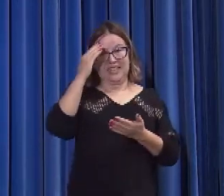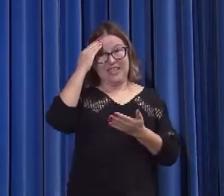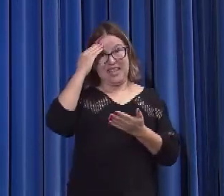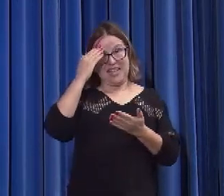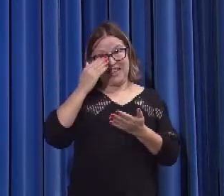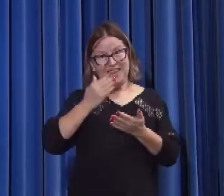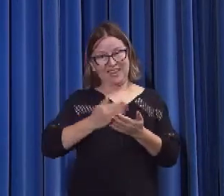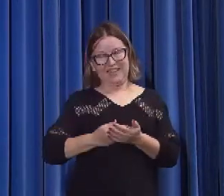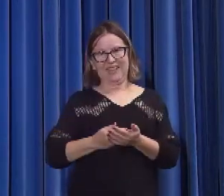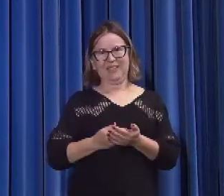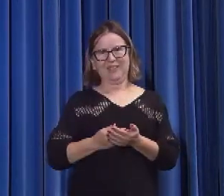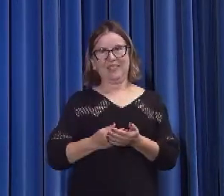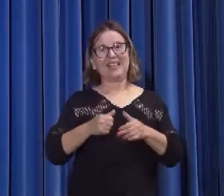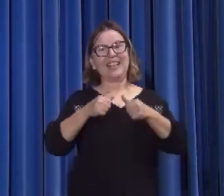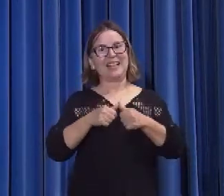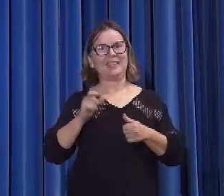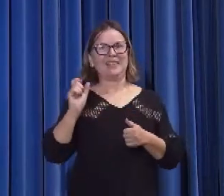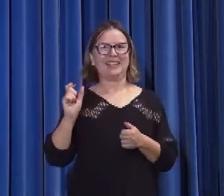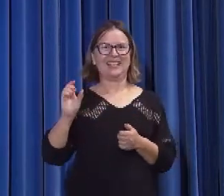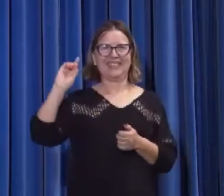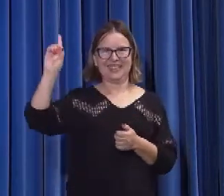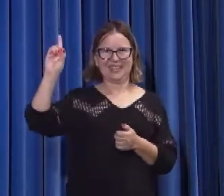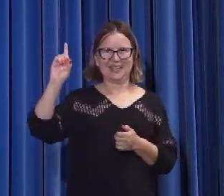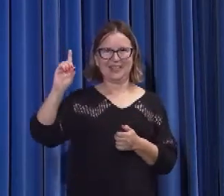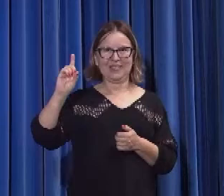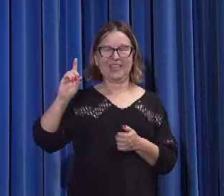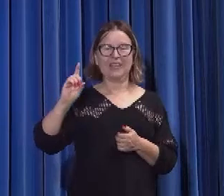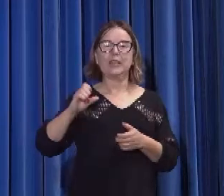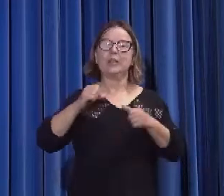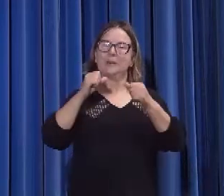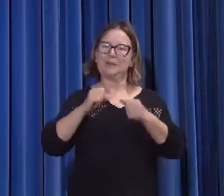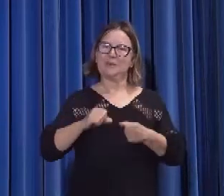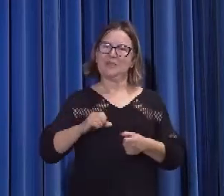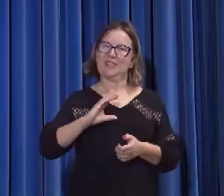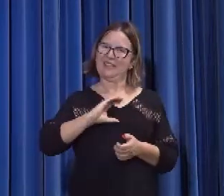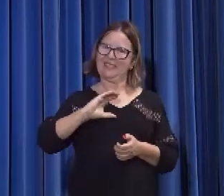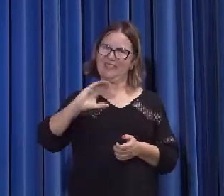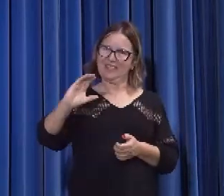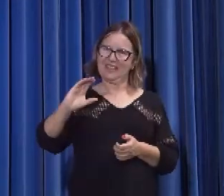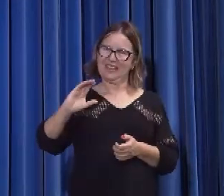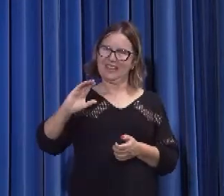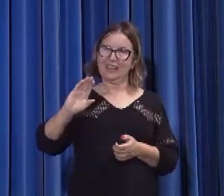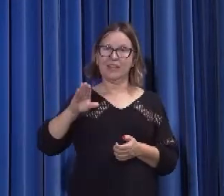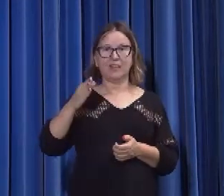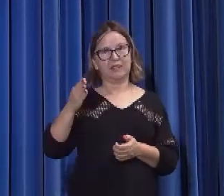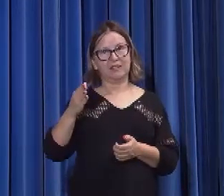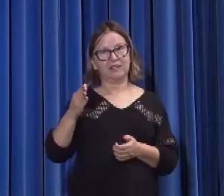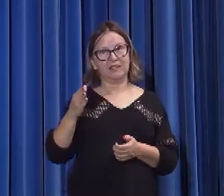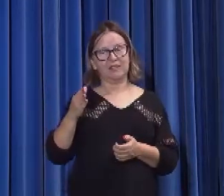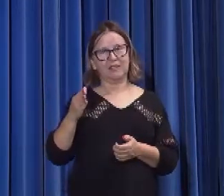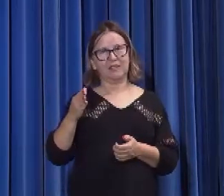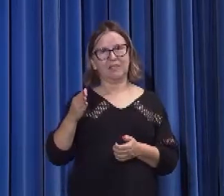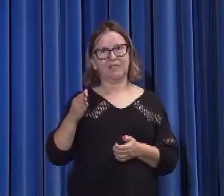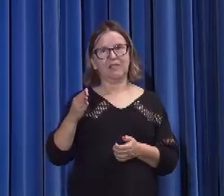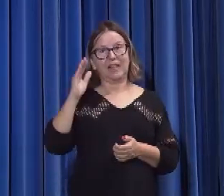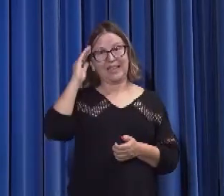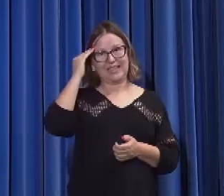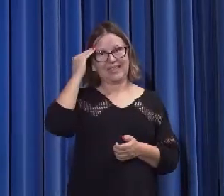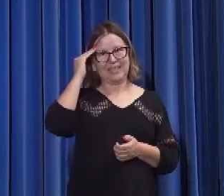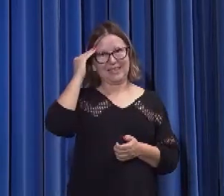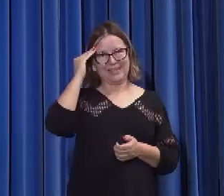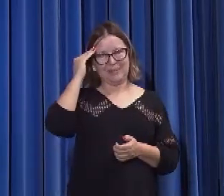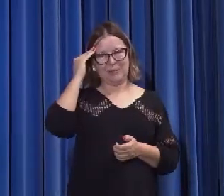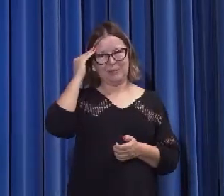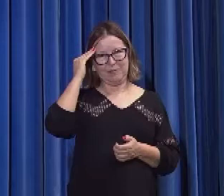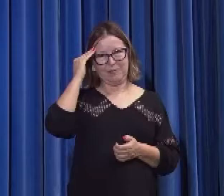é a palavra de Deus e que nela nós podemos confiar, então nós olharemos para a tribulação como uma bênção para o nosso próprio